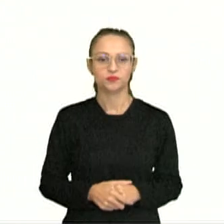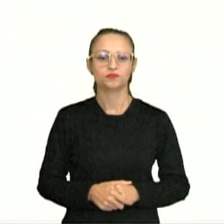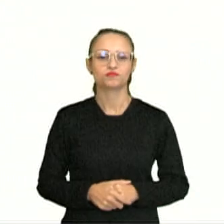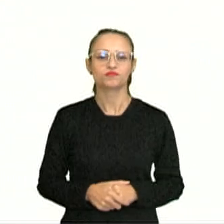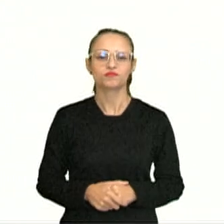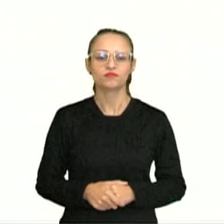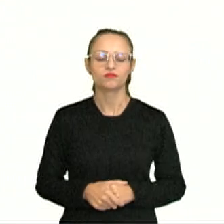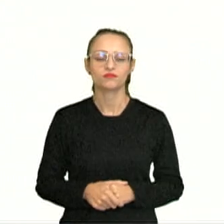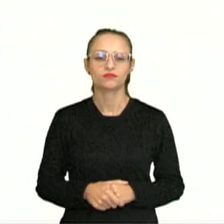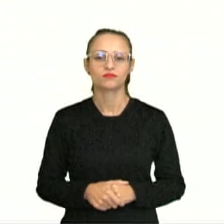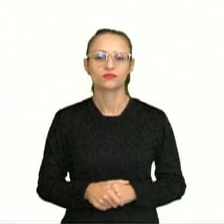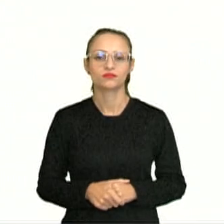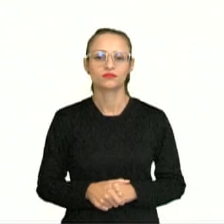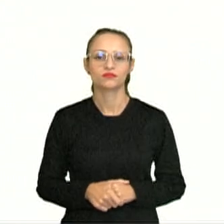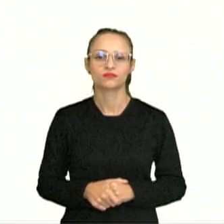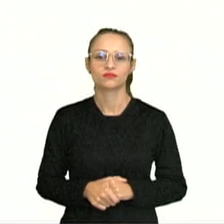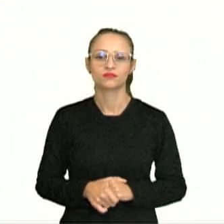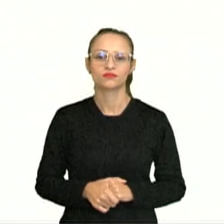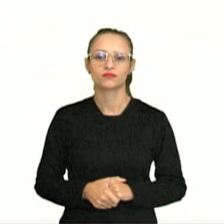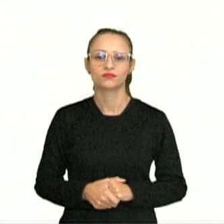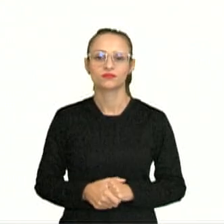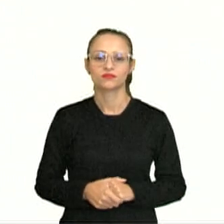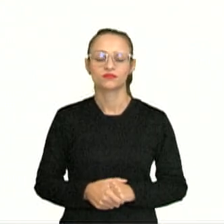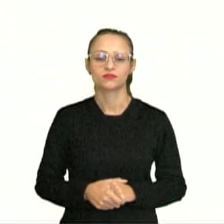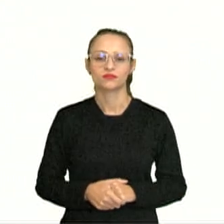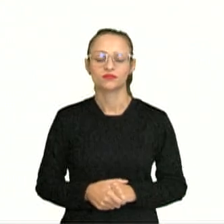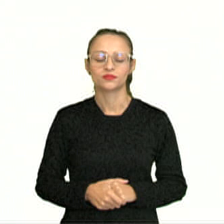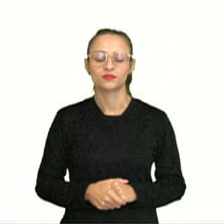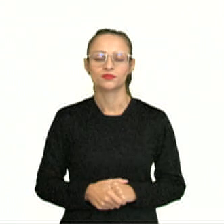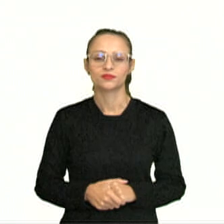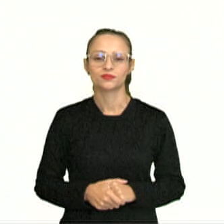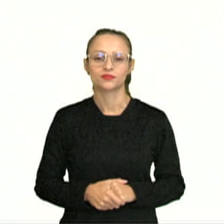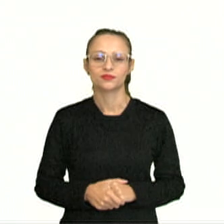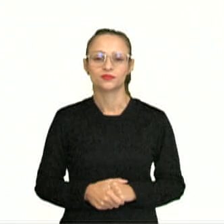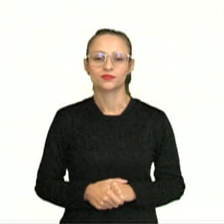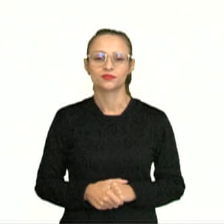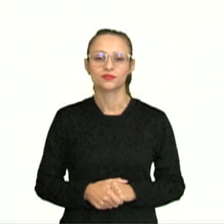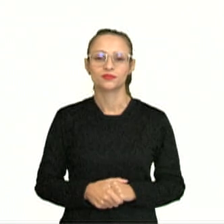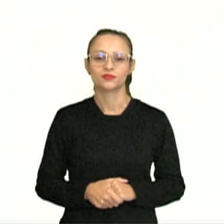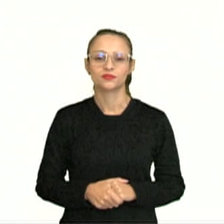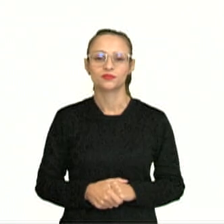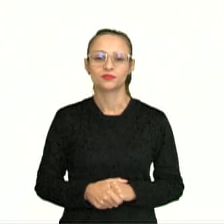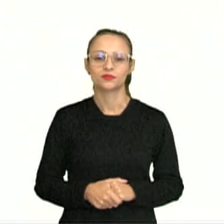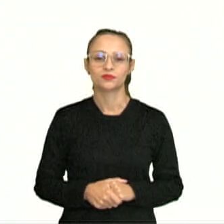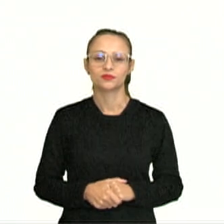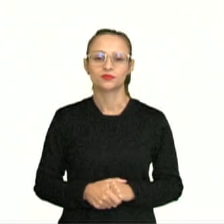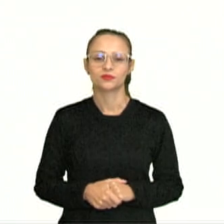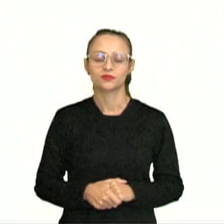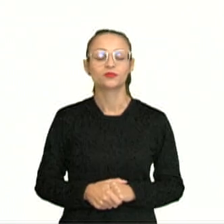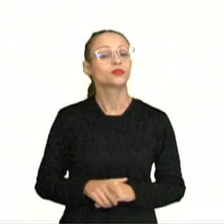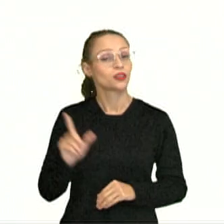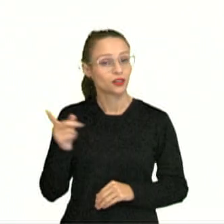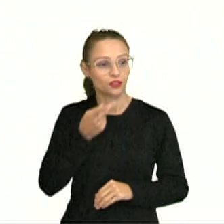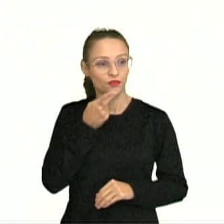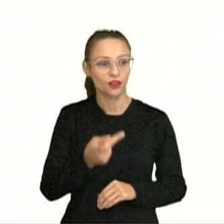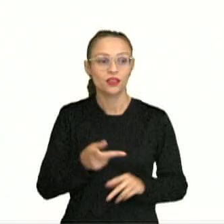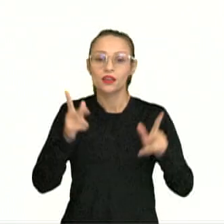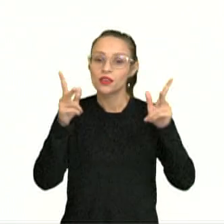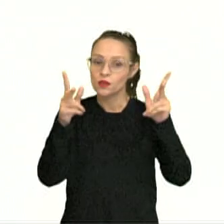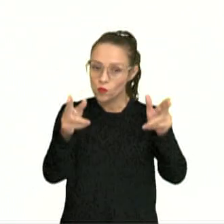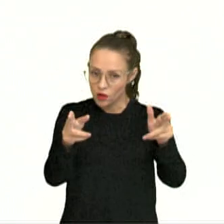Cielo, peso lo mismo que una persona de 2 metros. Quando ele fala